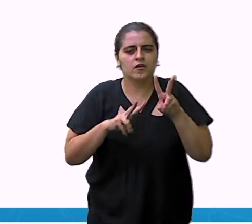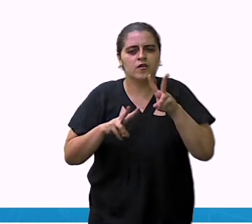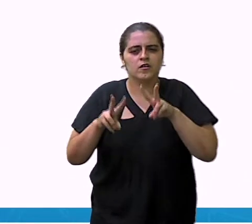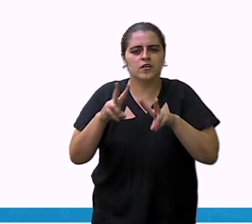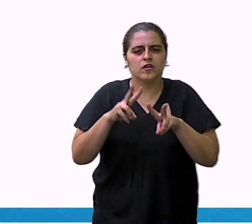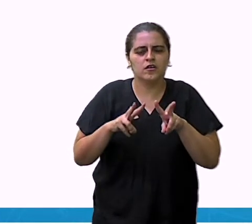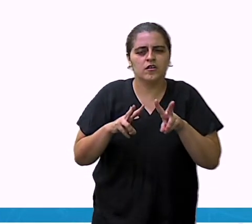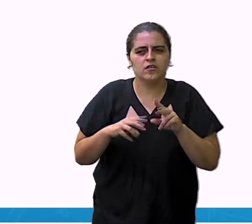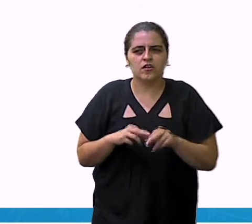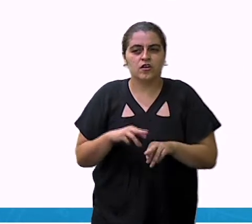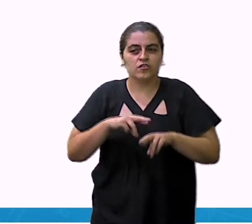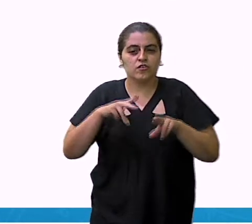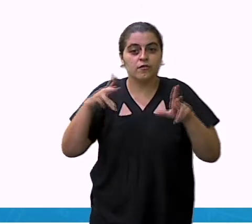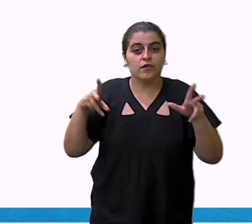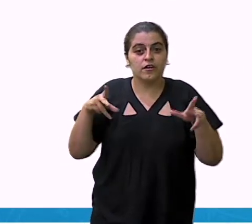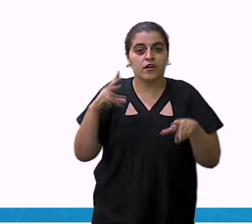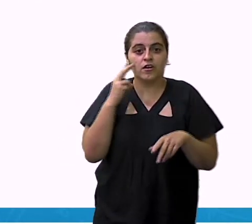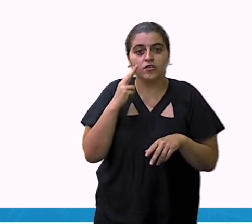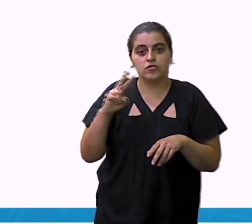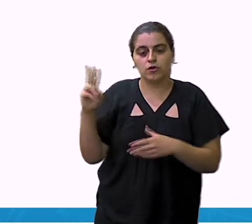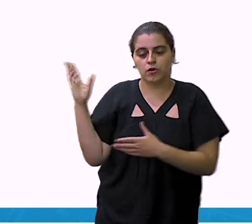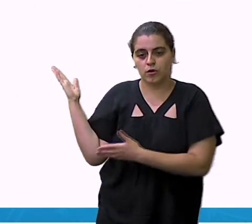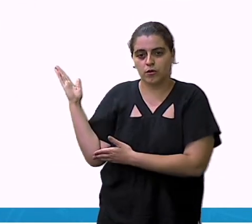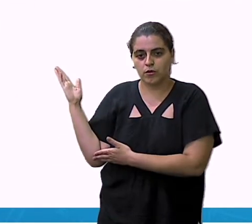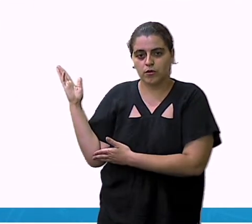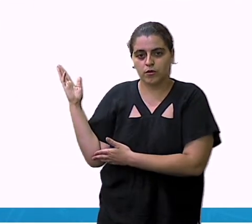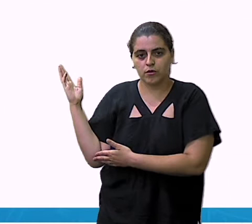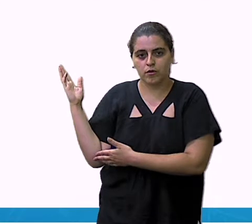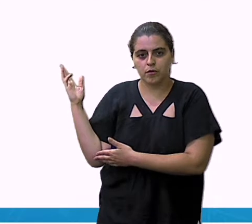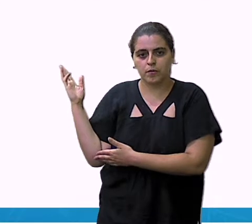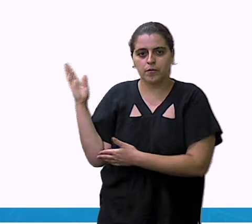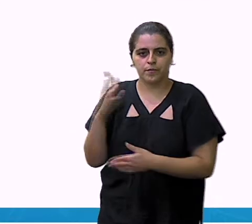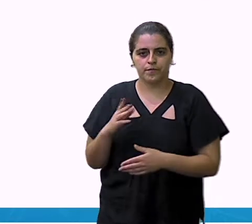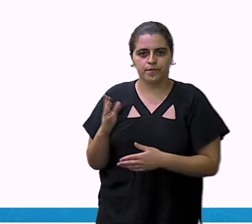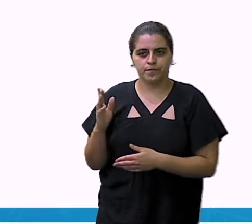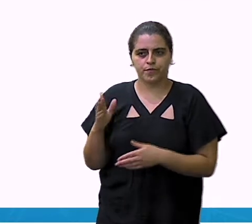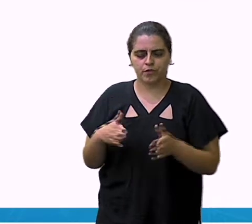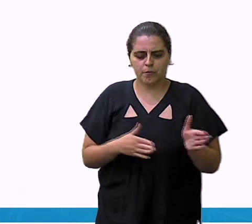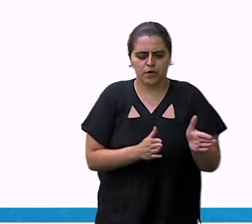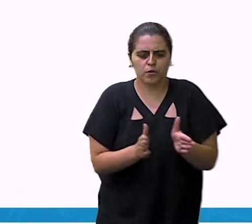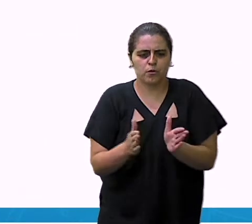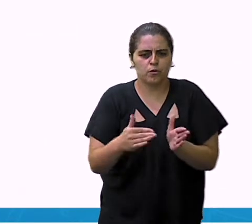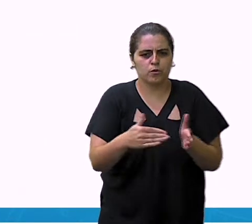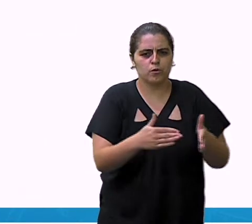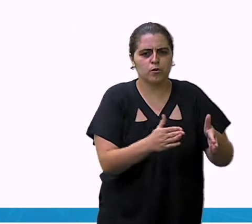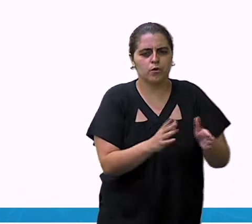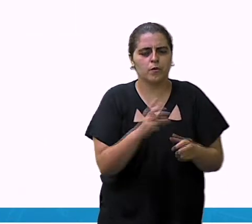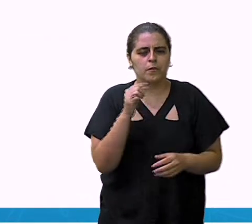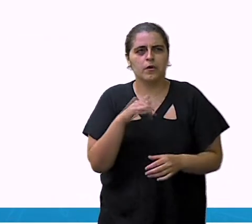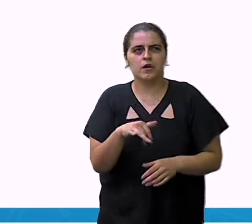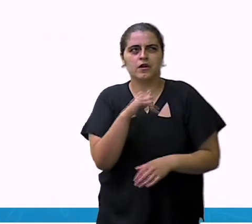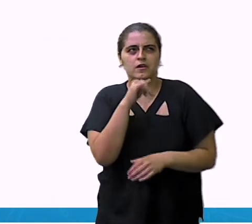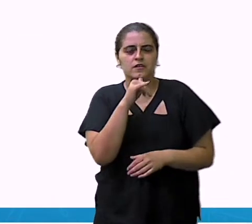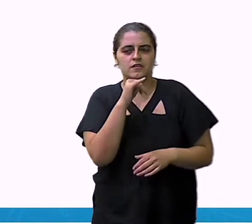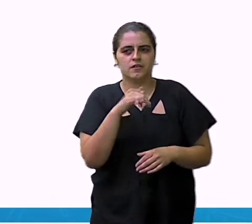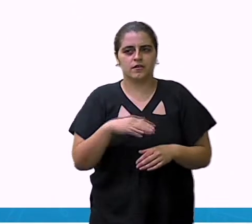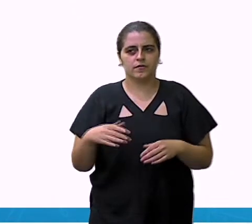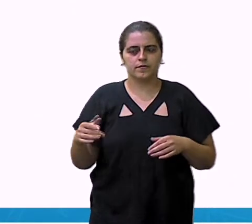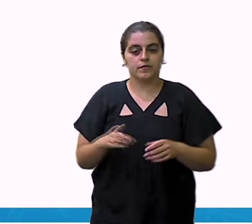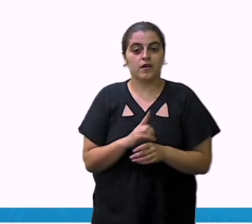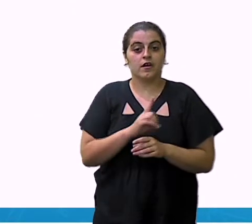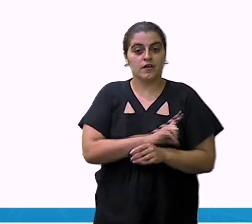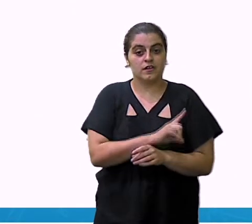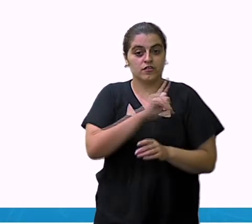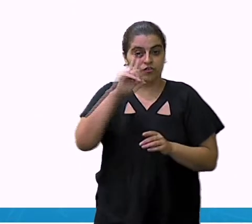percursos diferentes um do outro, onde os rios, por exemplo, está na parte direita